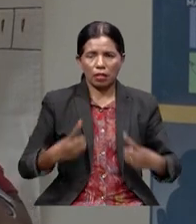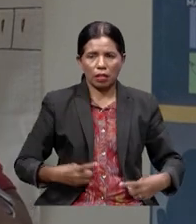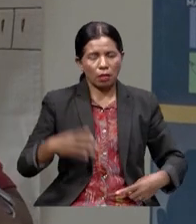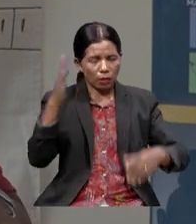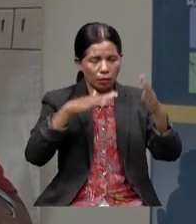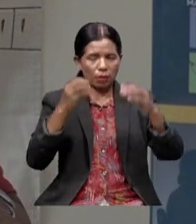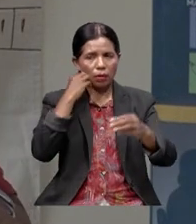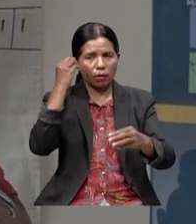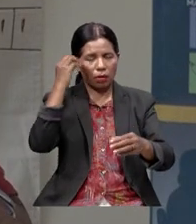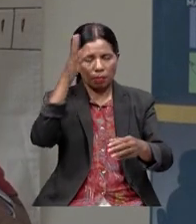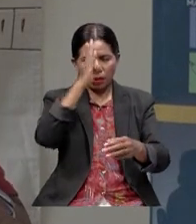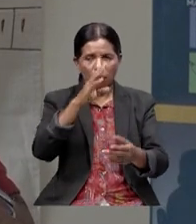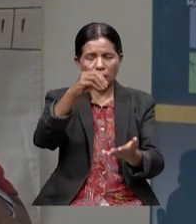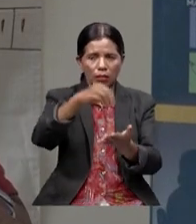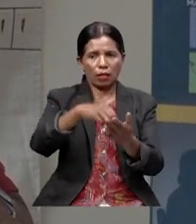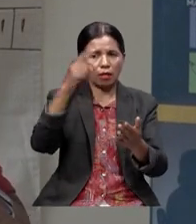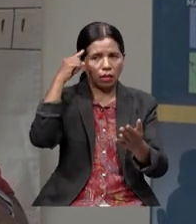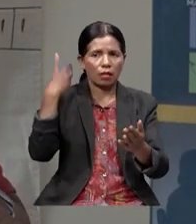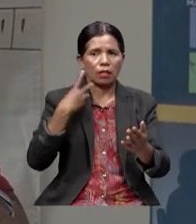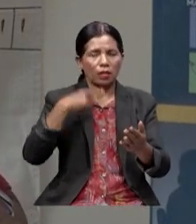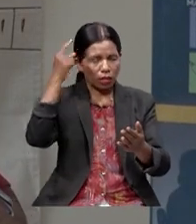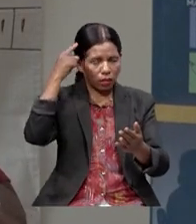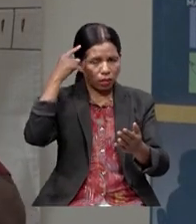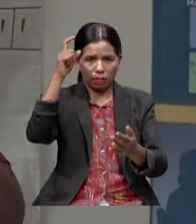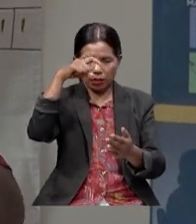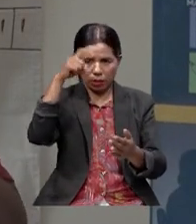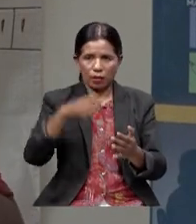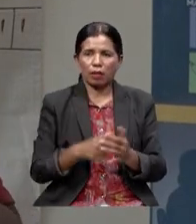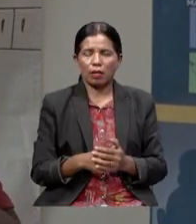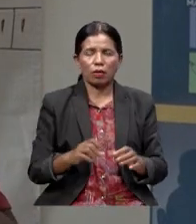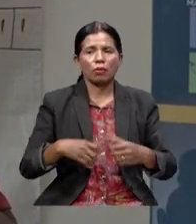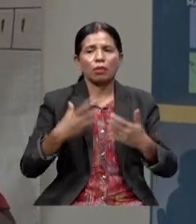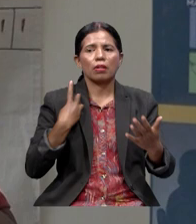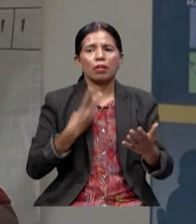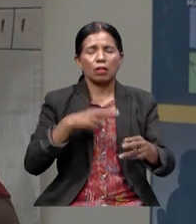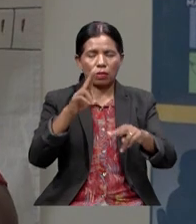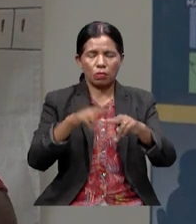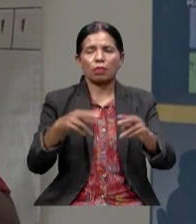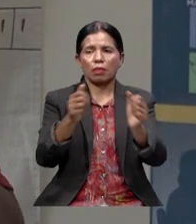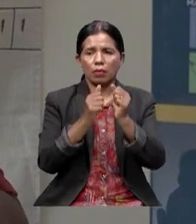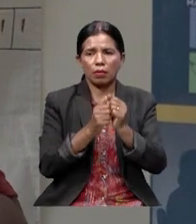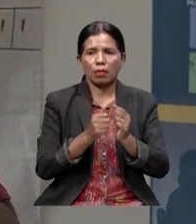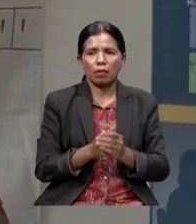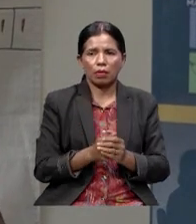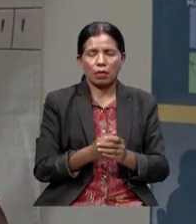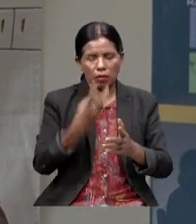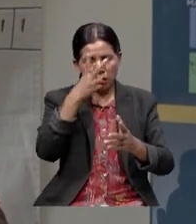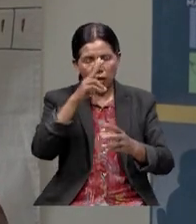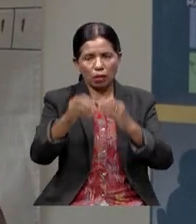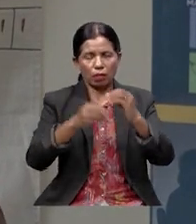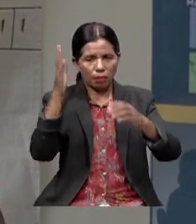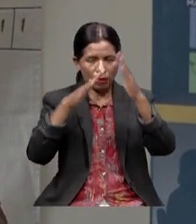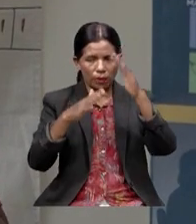lara, mara uma que tá na kakuta. E aí tem kakuta que nem mantenha. Mantenha com insight na tur hamutu. Tur hamutu que tu resolve e tem